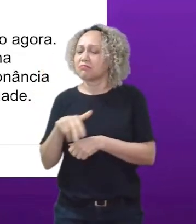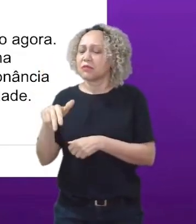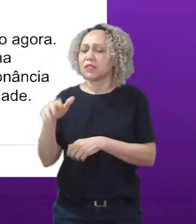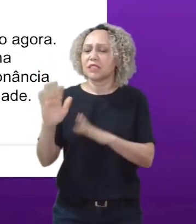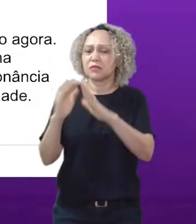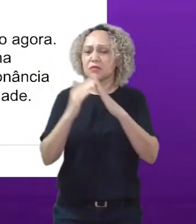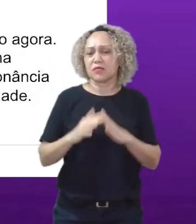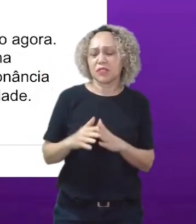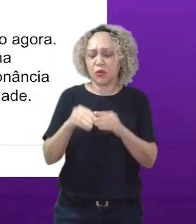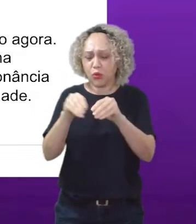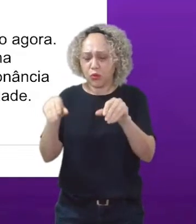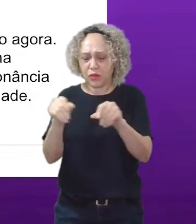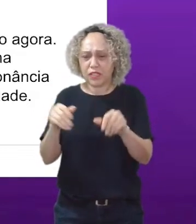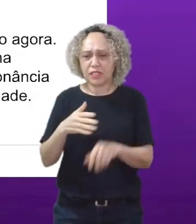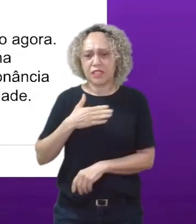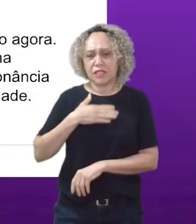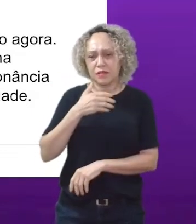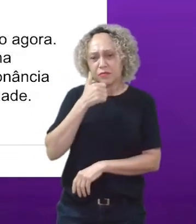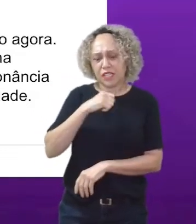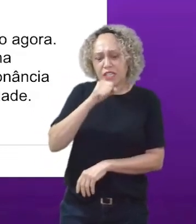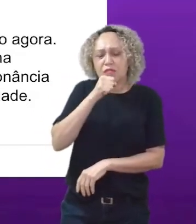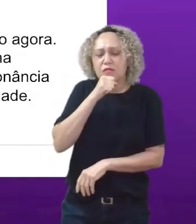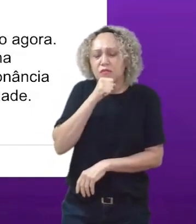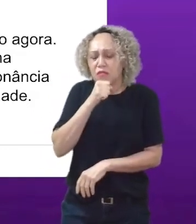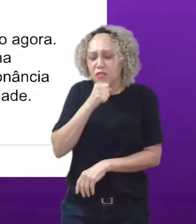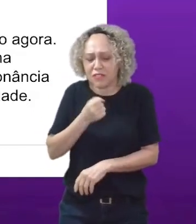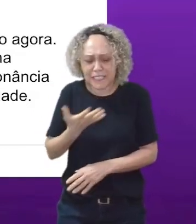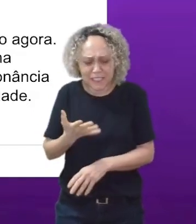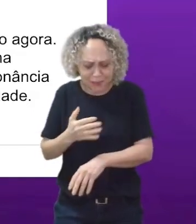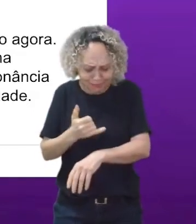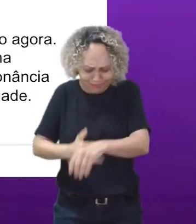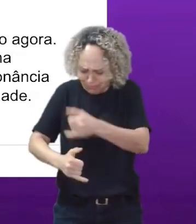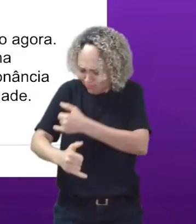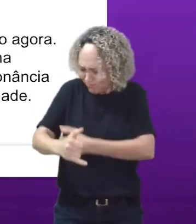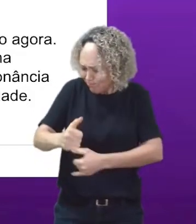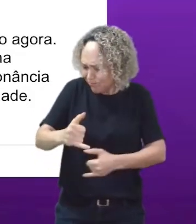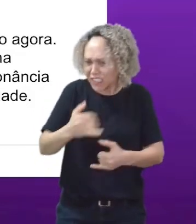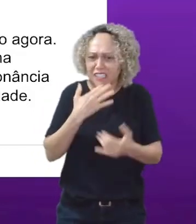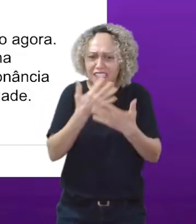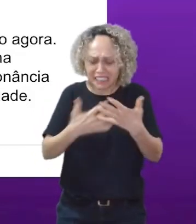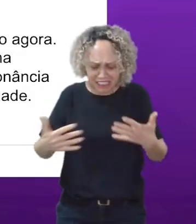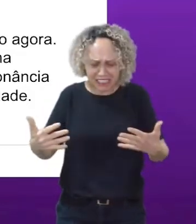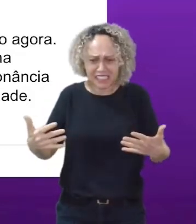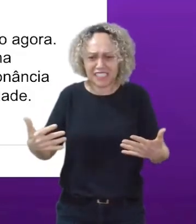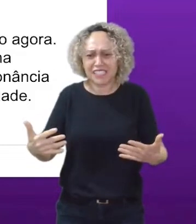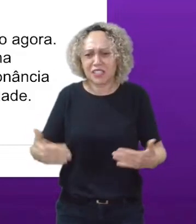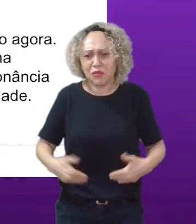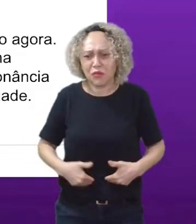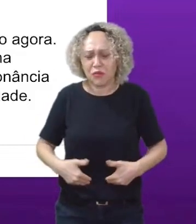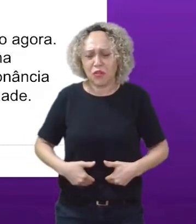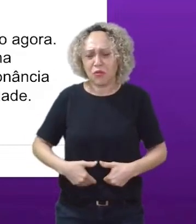minha voz ainda ecoa versos perplexos de rimas de sangue e fome. A voz da minha filha recorre todas as